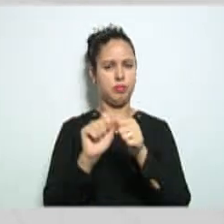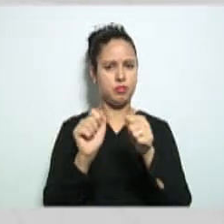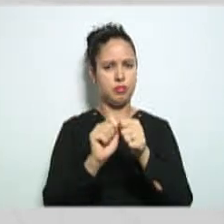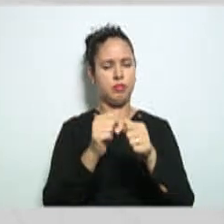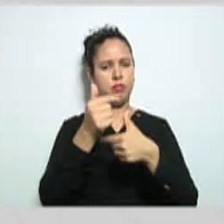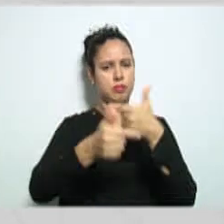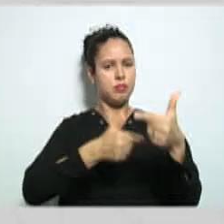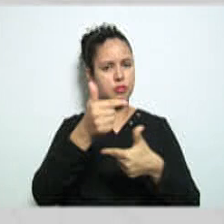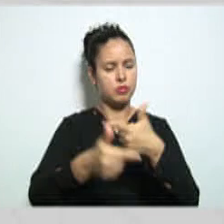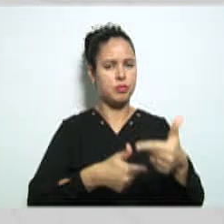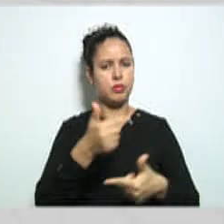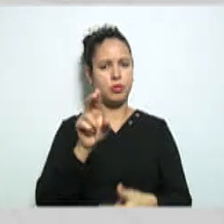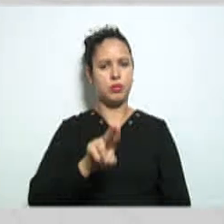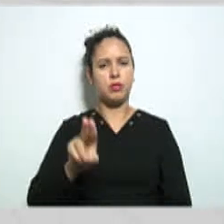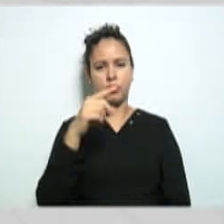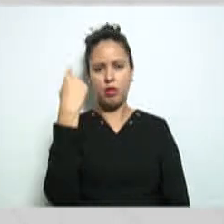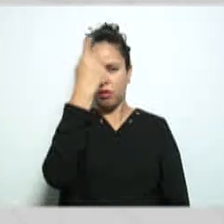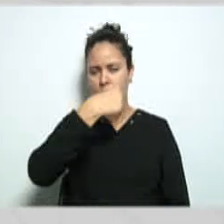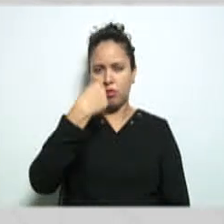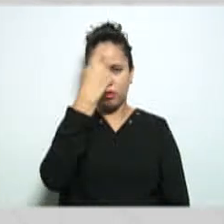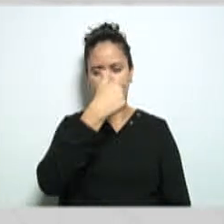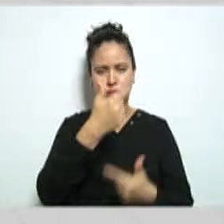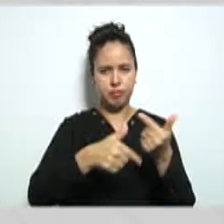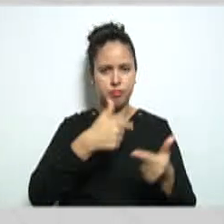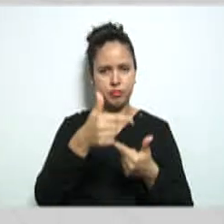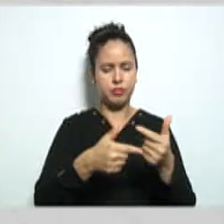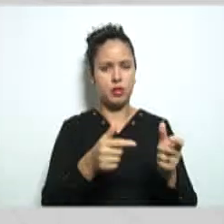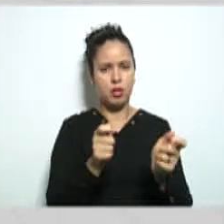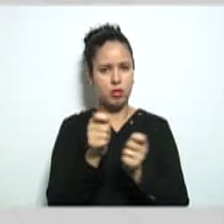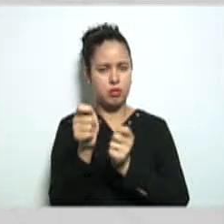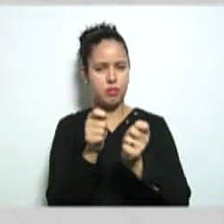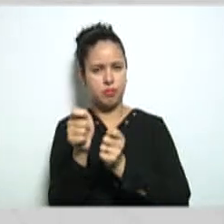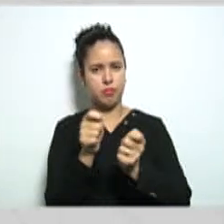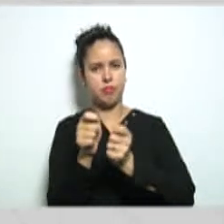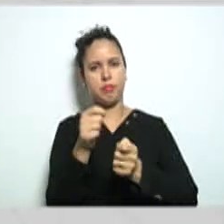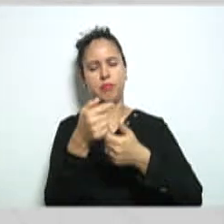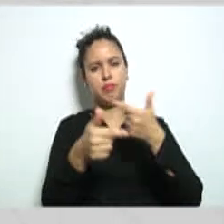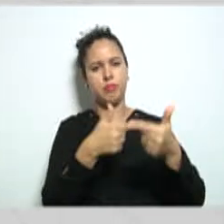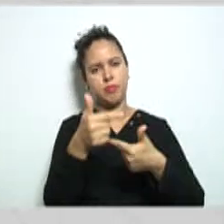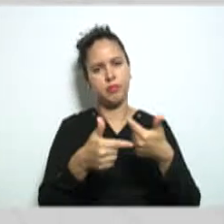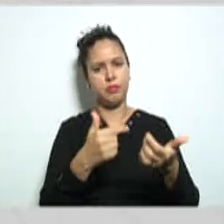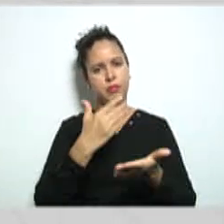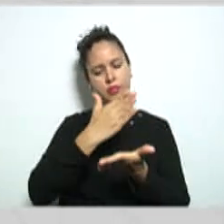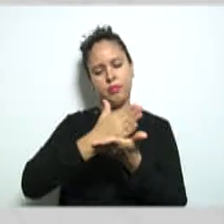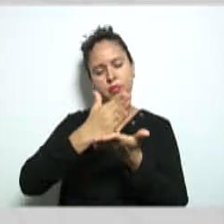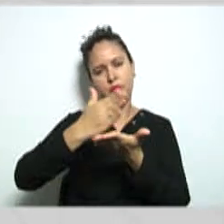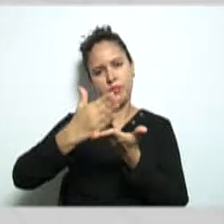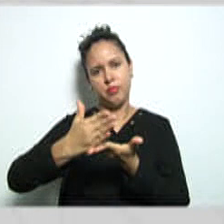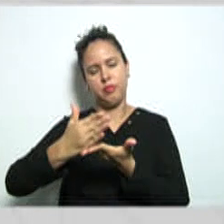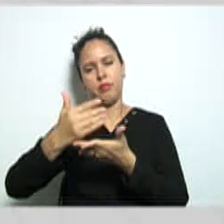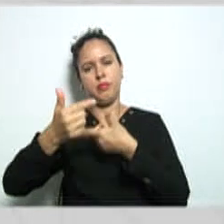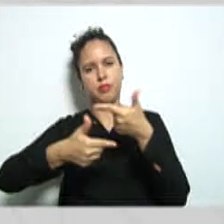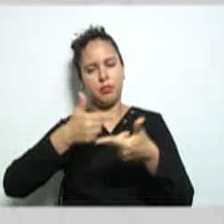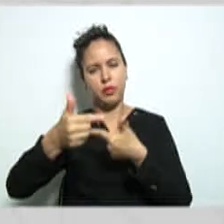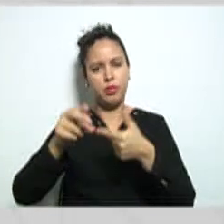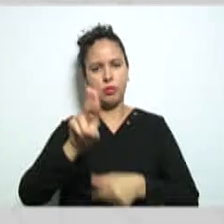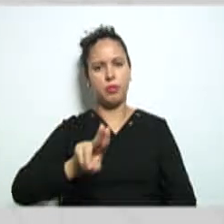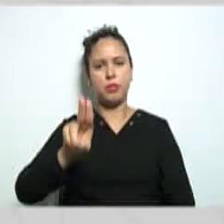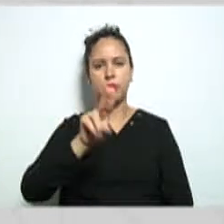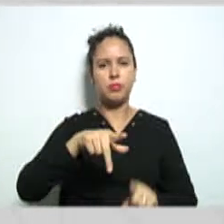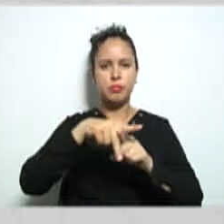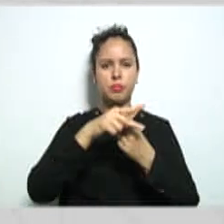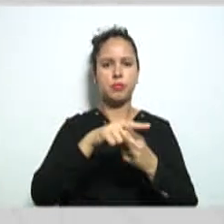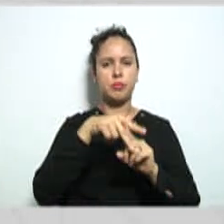horas trabalhadas, controle das atividades, divisão das tarefas, o uso de